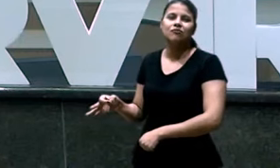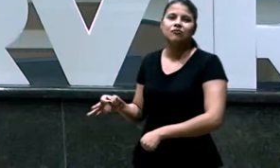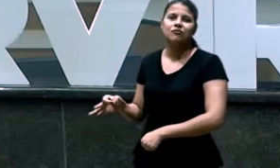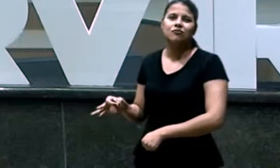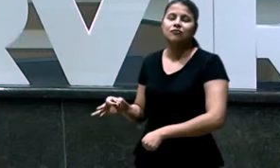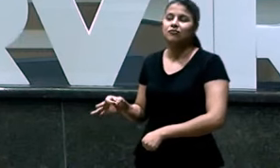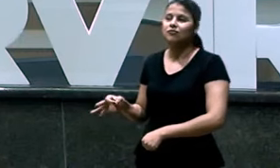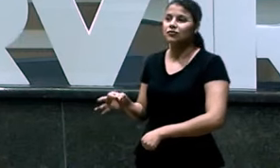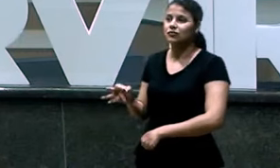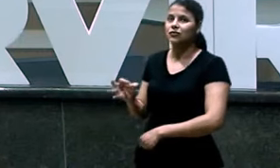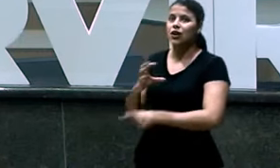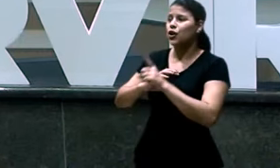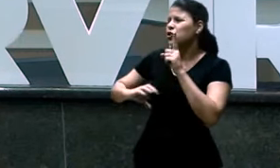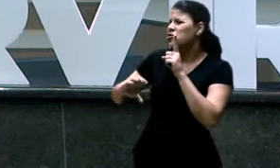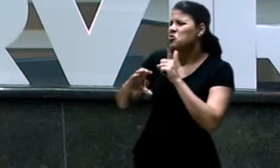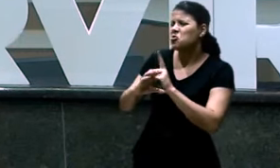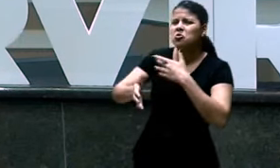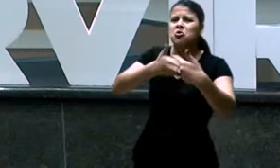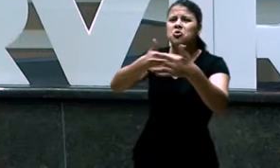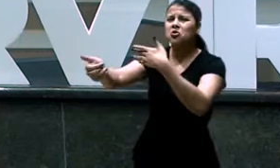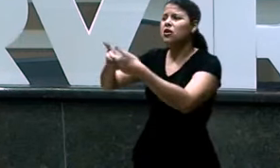em que o culto não é em Samaria.